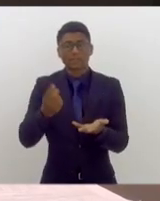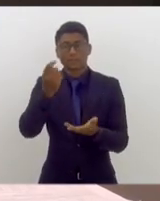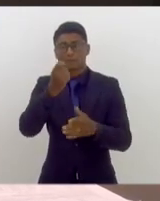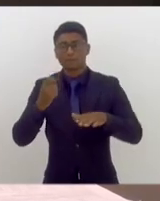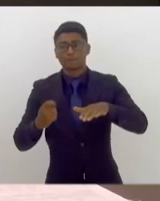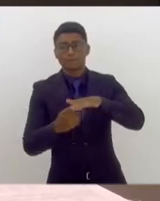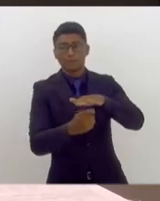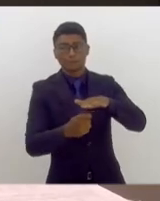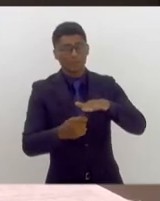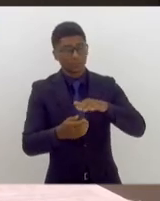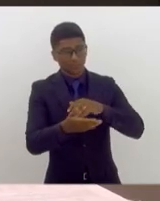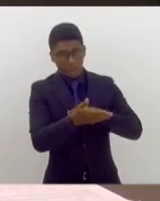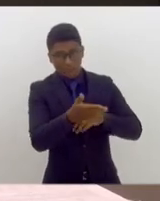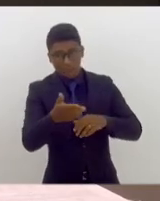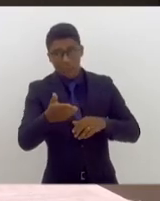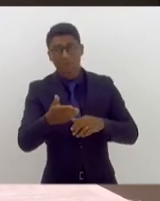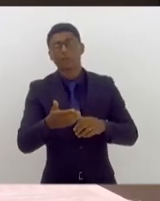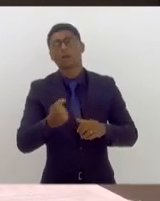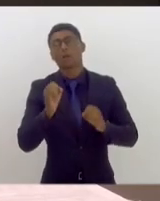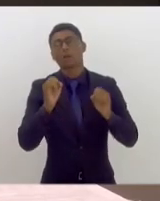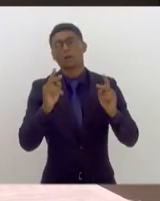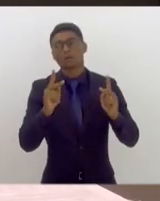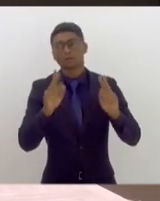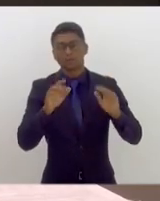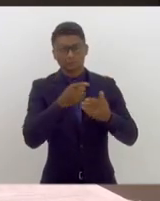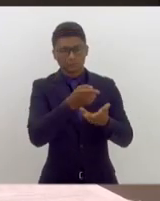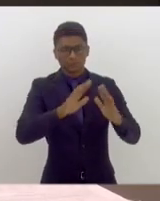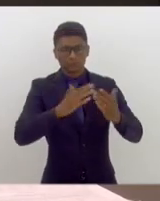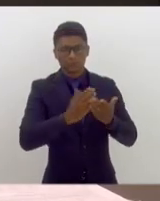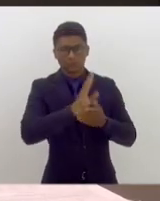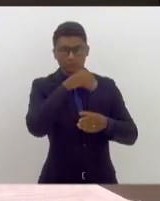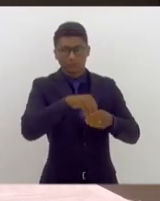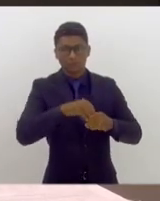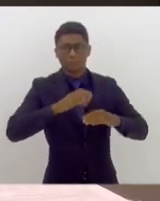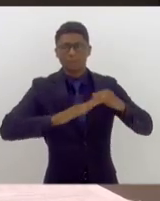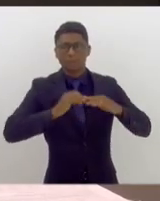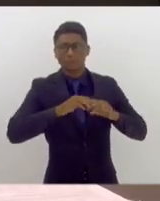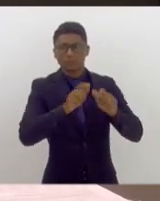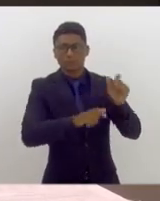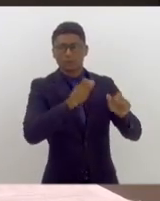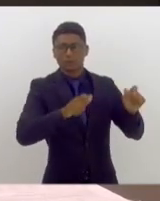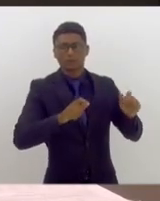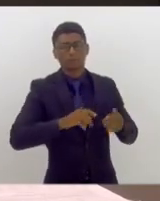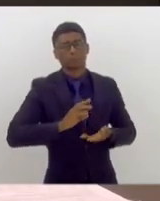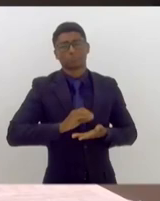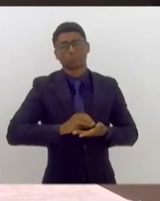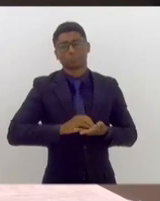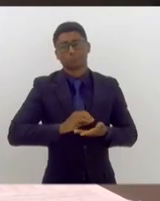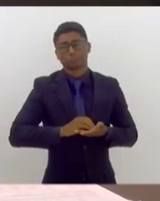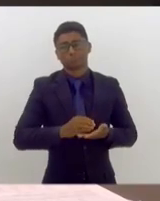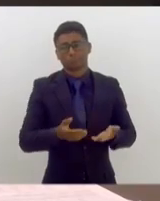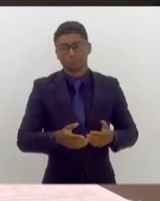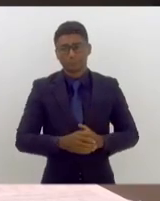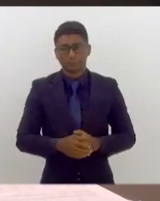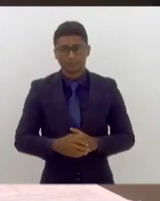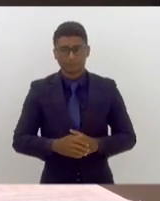tem profissionais dentro dessas escolas com o know-how para atender ou